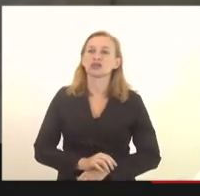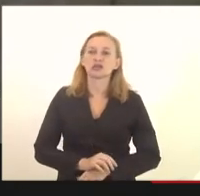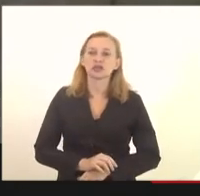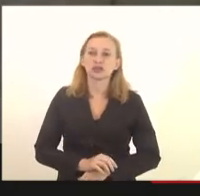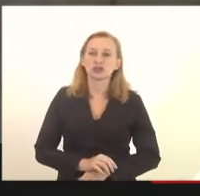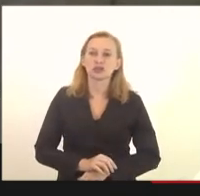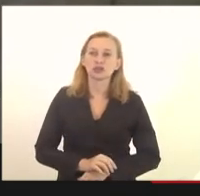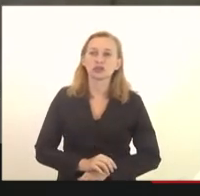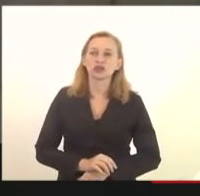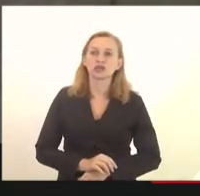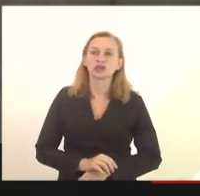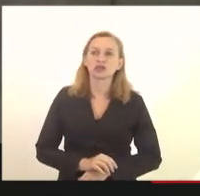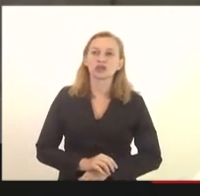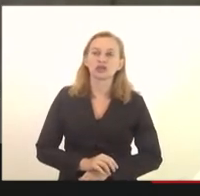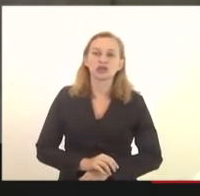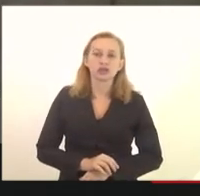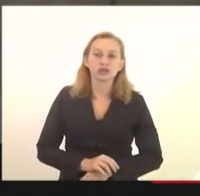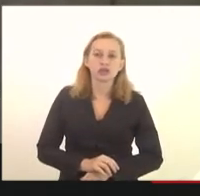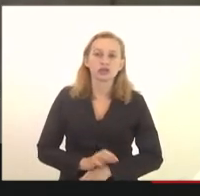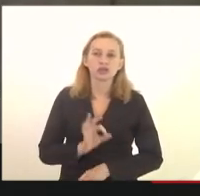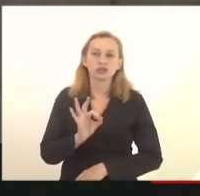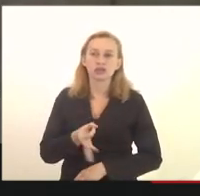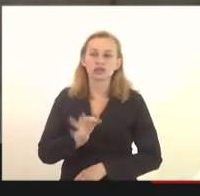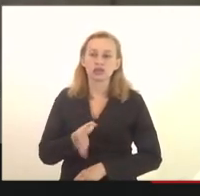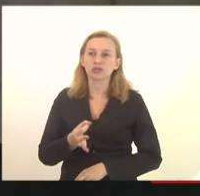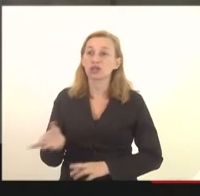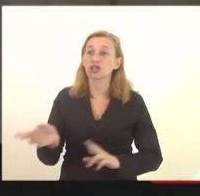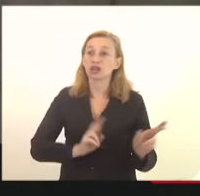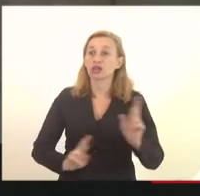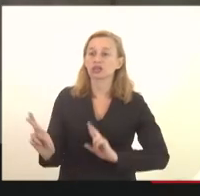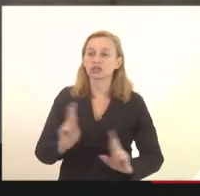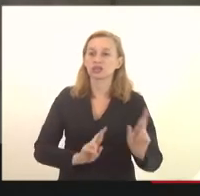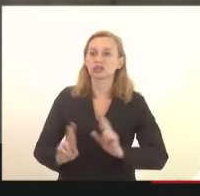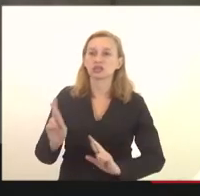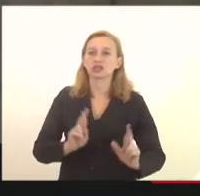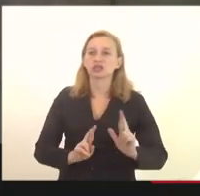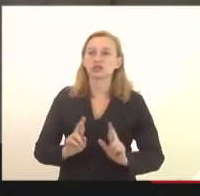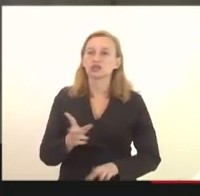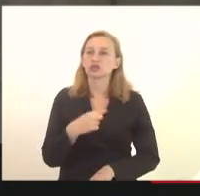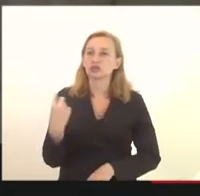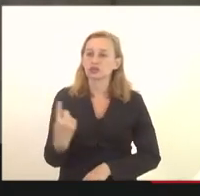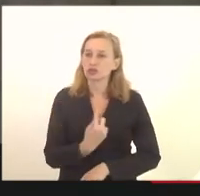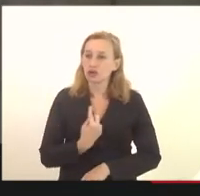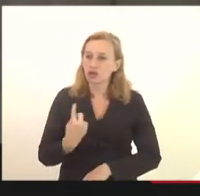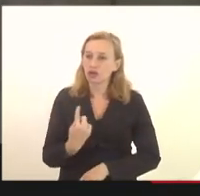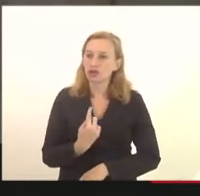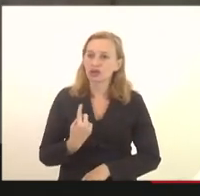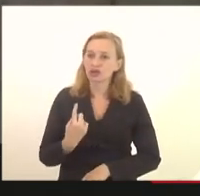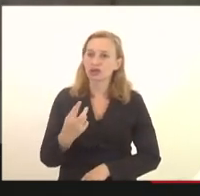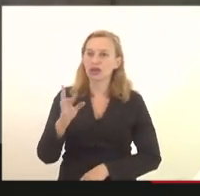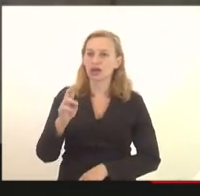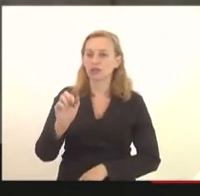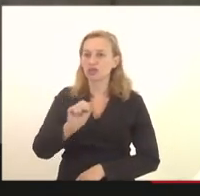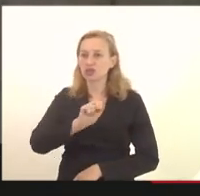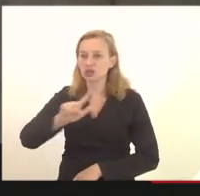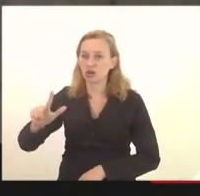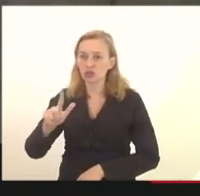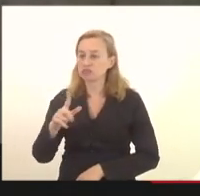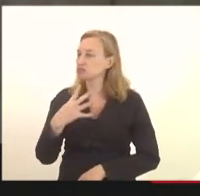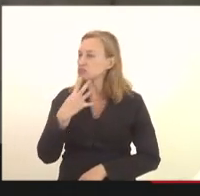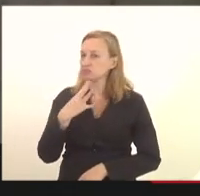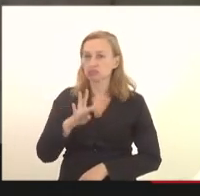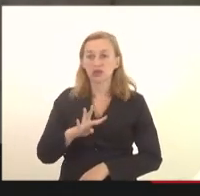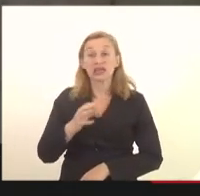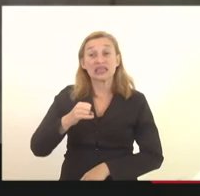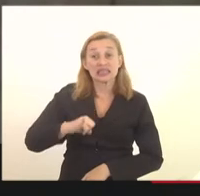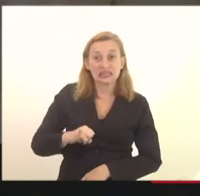Repsol. E especificamente com relação ao descomissionamento, nós da Repsol Sinopec Brasil também ainda não temos conhecimento se